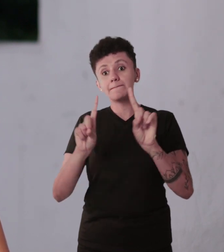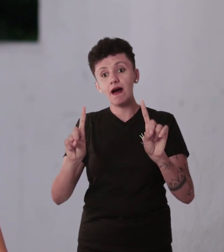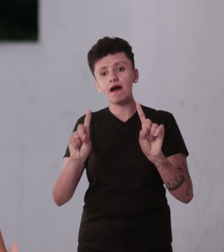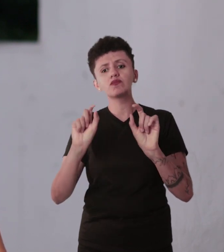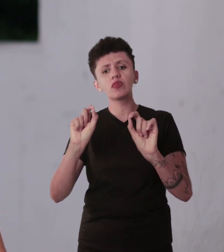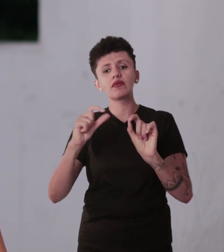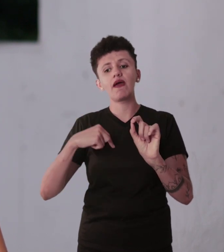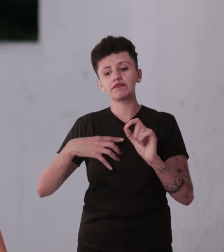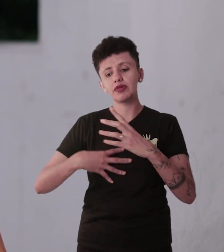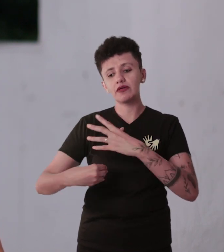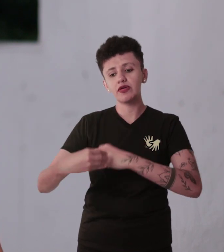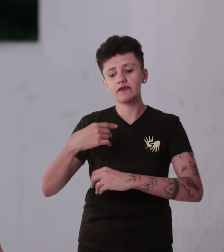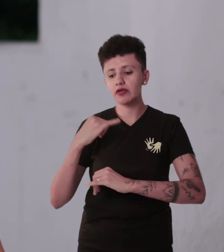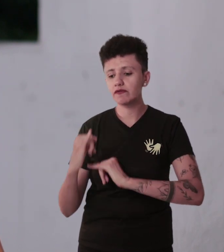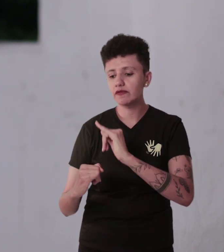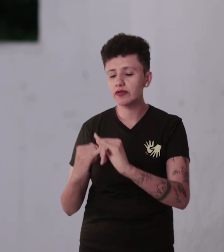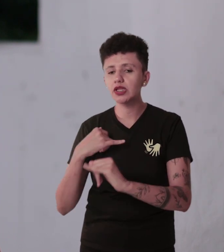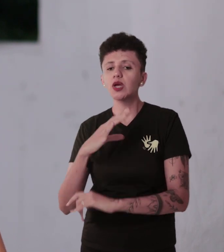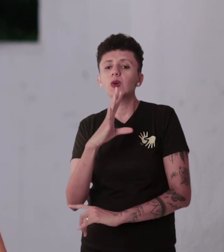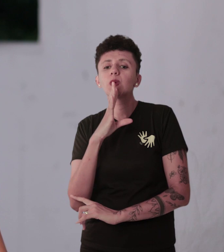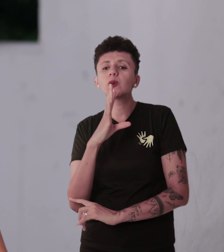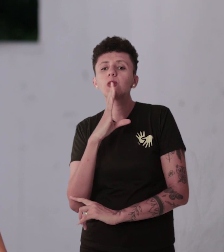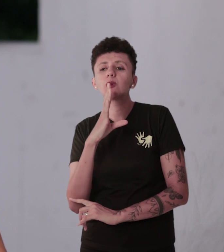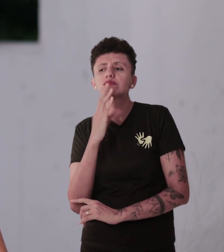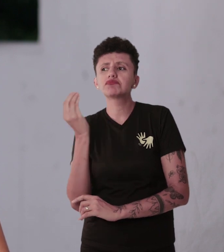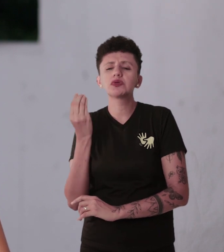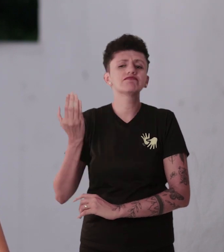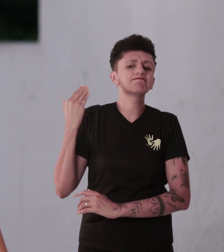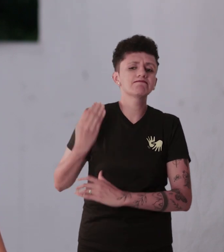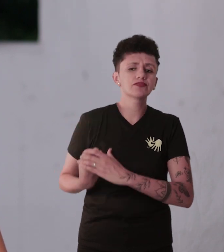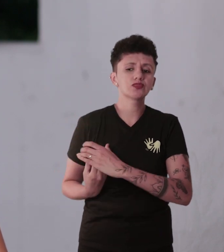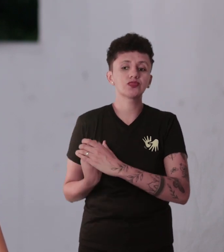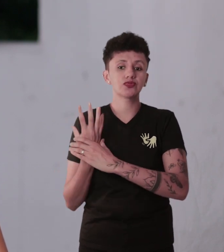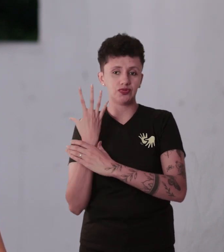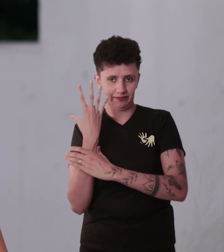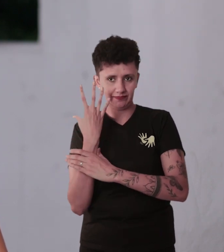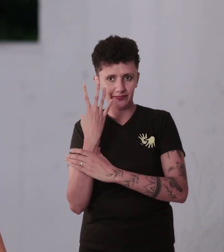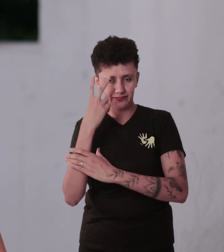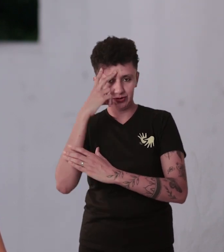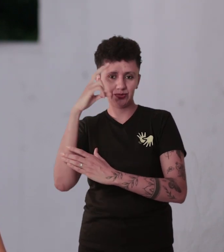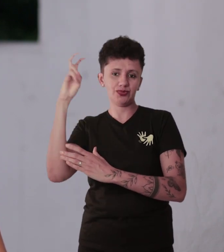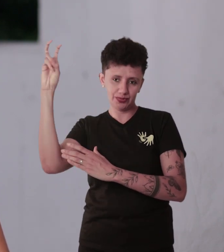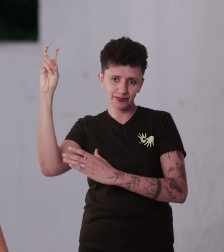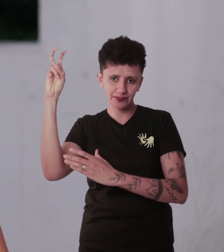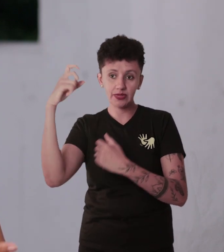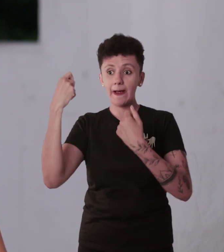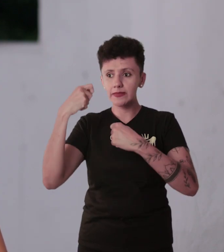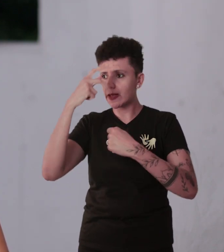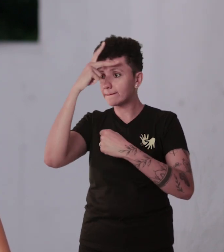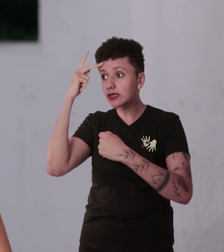ela é importantíssima para que a gente possa conhecer as raízes de uma cultura. A gente precisa da oralidade, a gente precisa